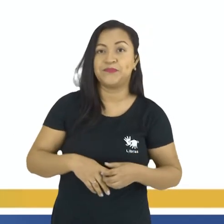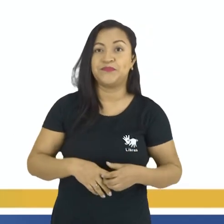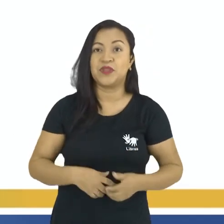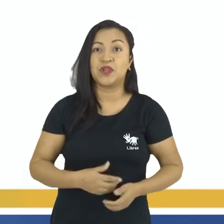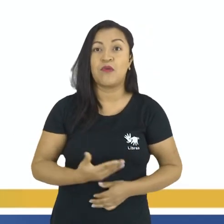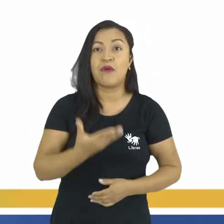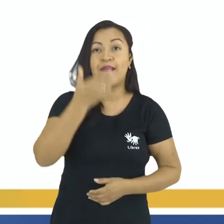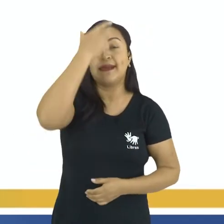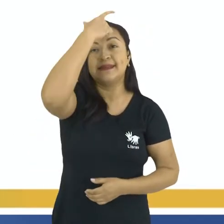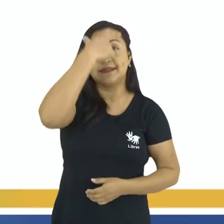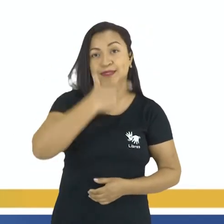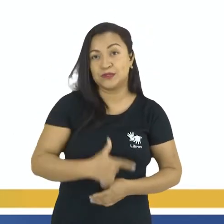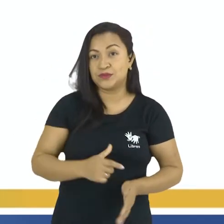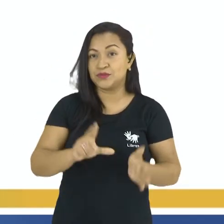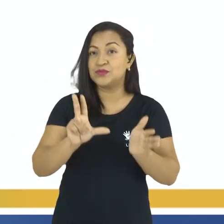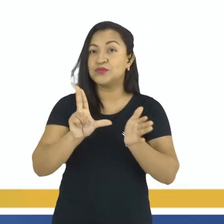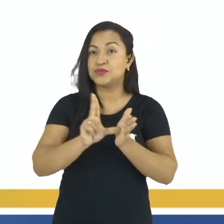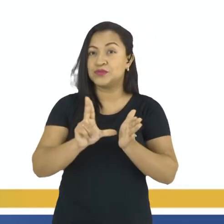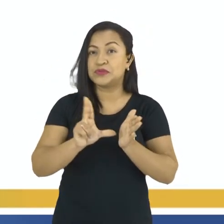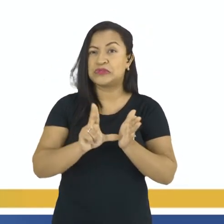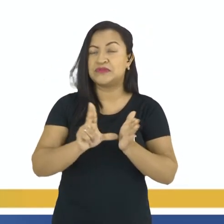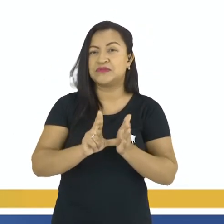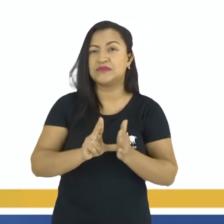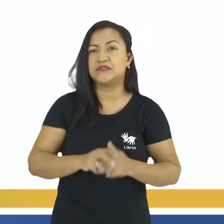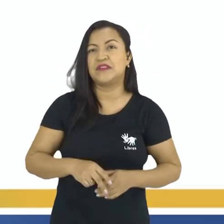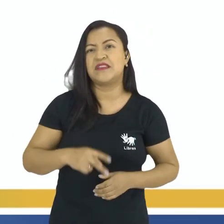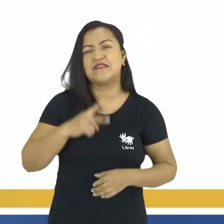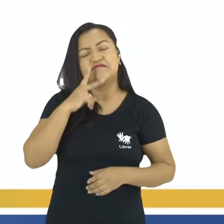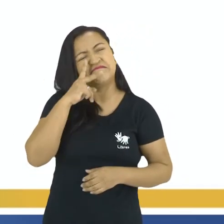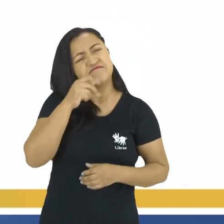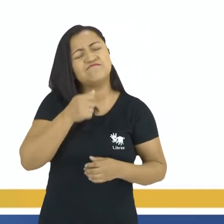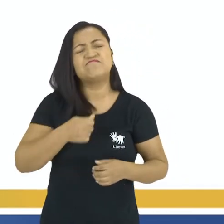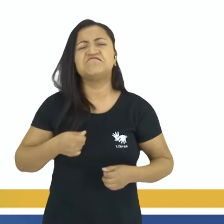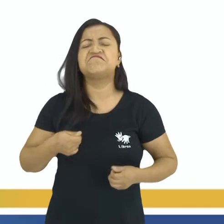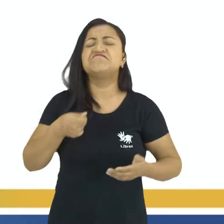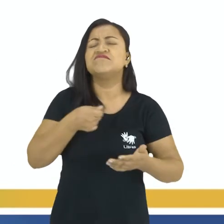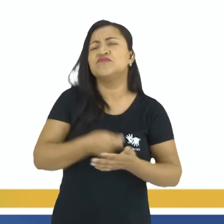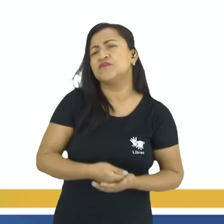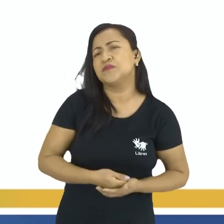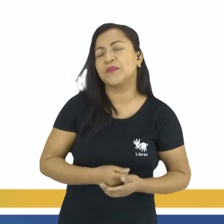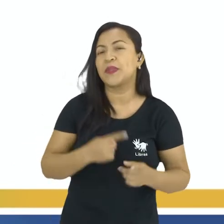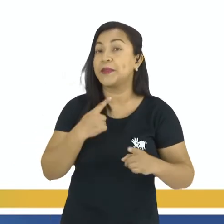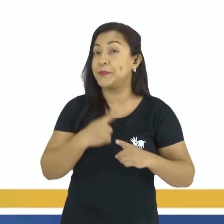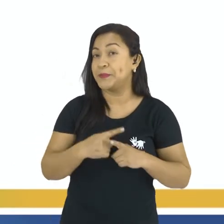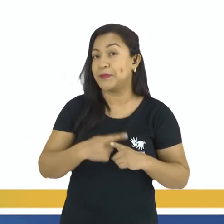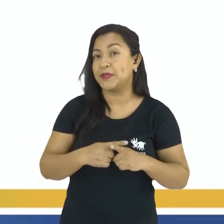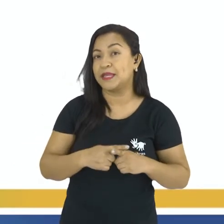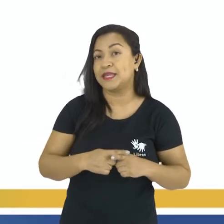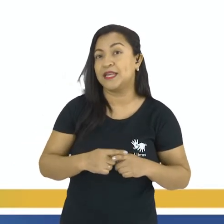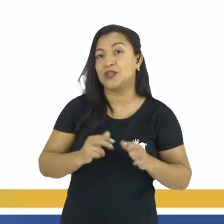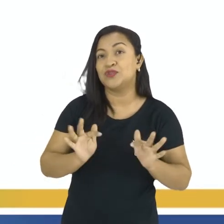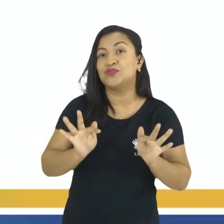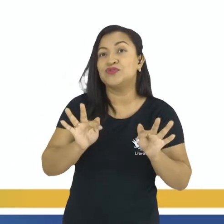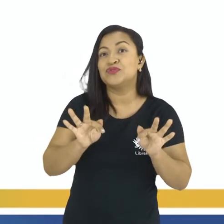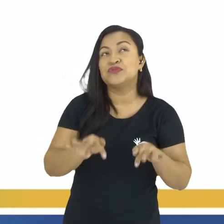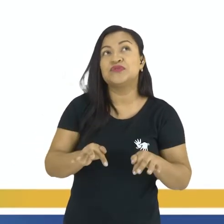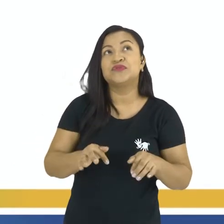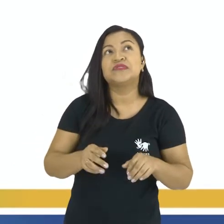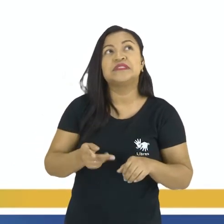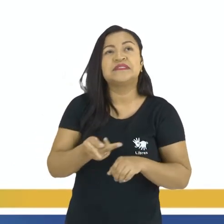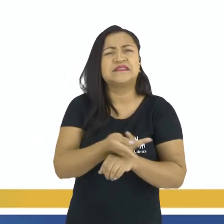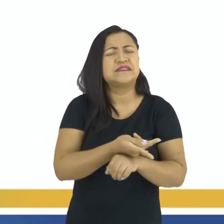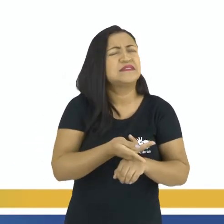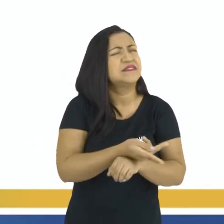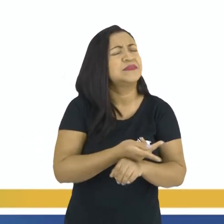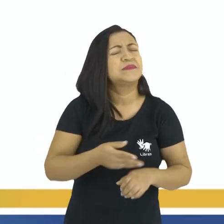Martinho Lutero é uma figura meio que radical também em certo momento. Para o fim da sua vida, ele começou a perseguir. Perseguir